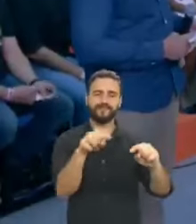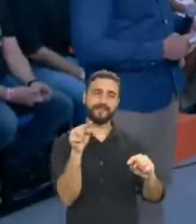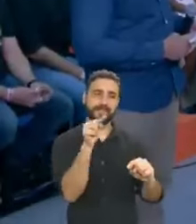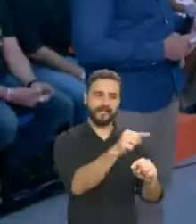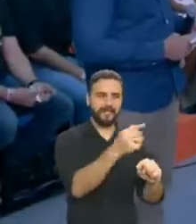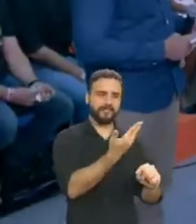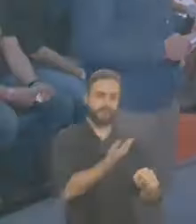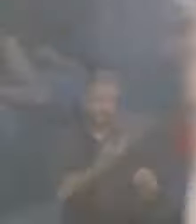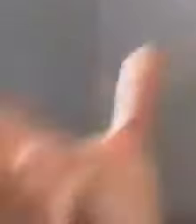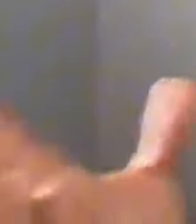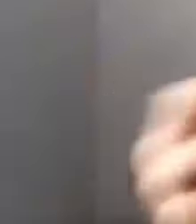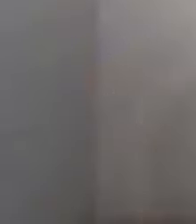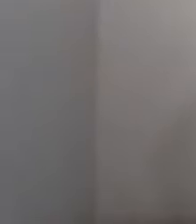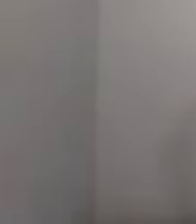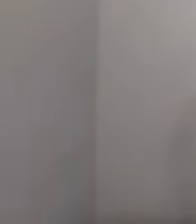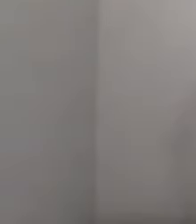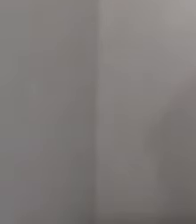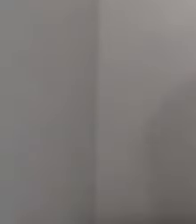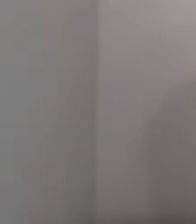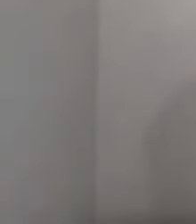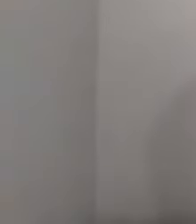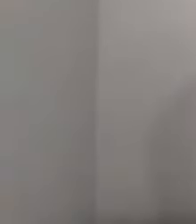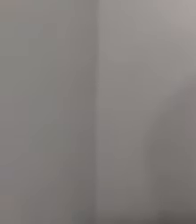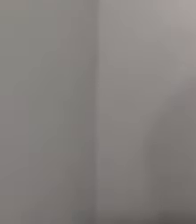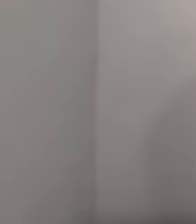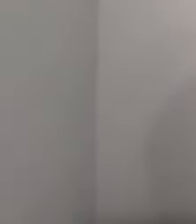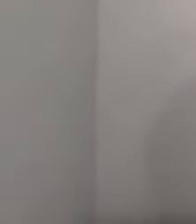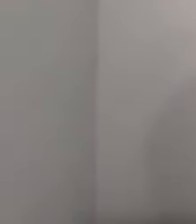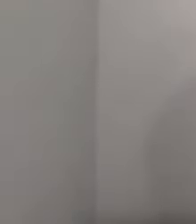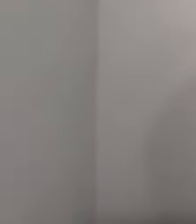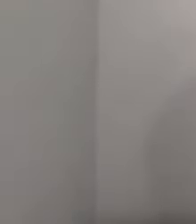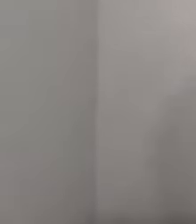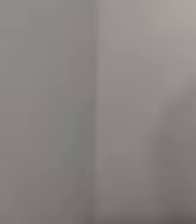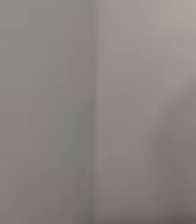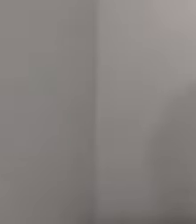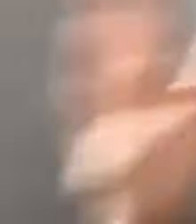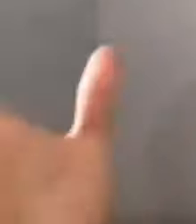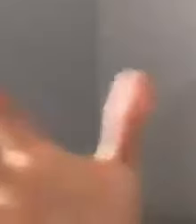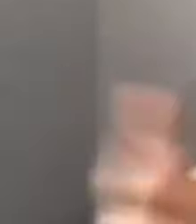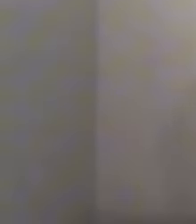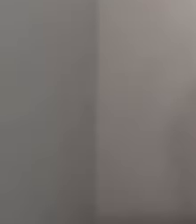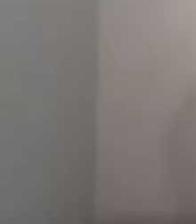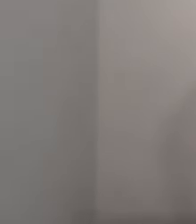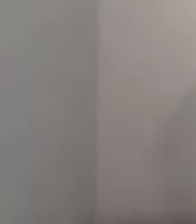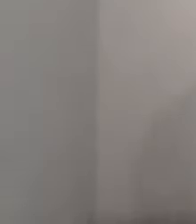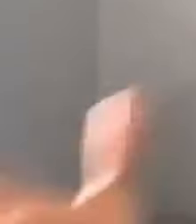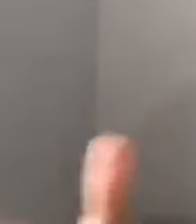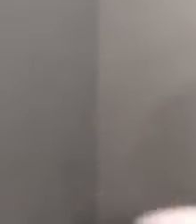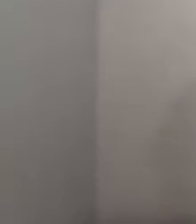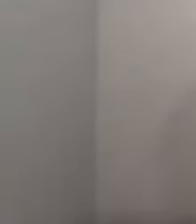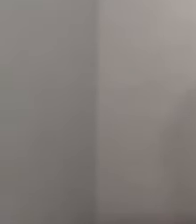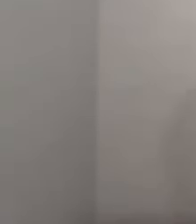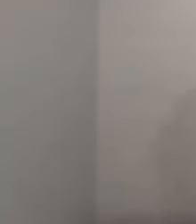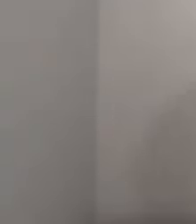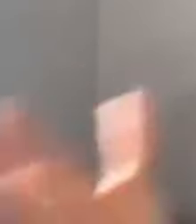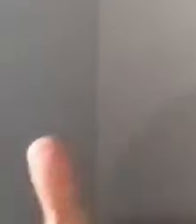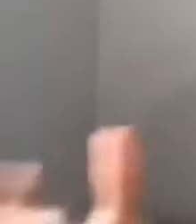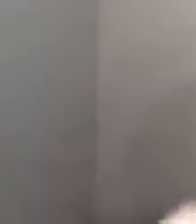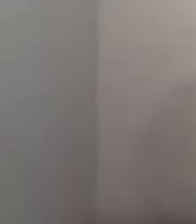então dessas conexões, dessa influência, nós então mobilizamos os